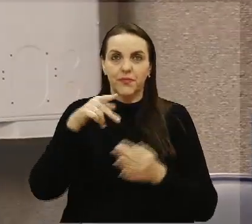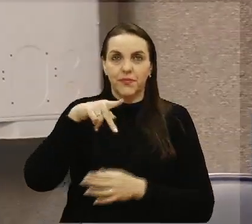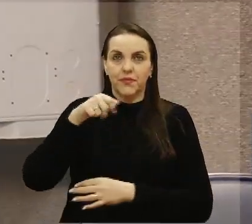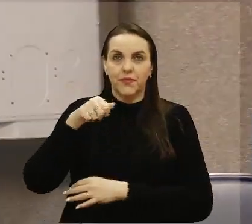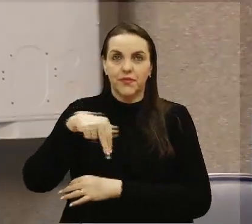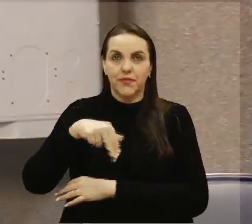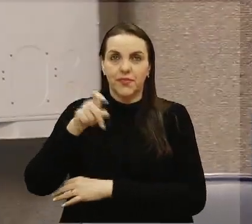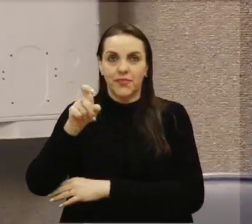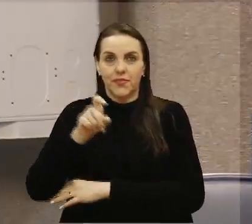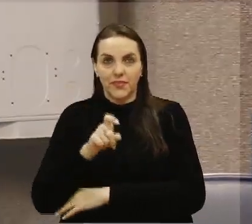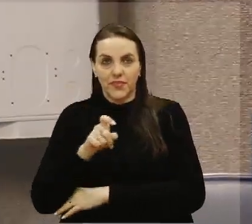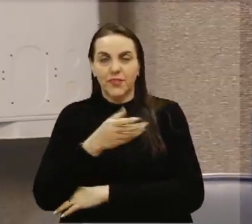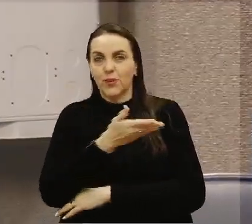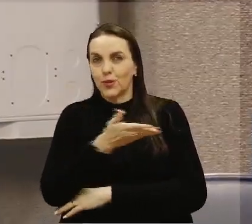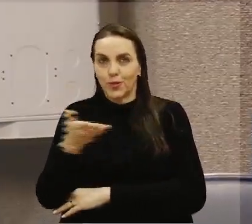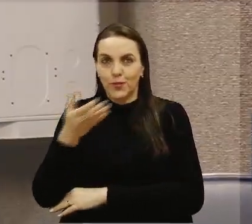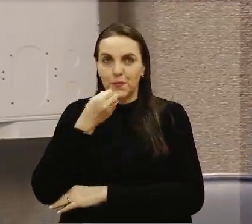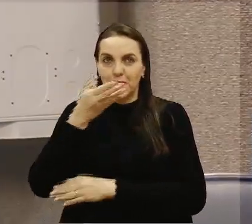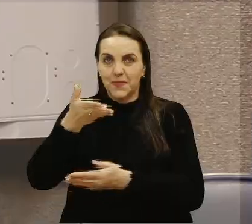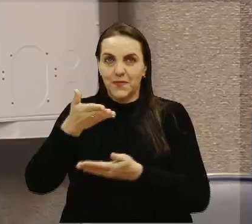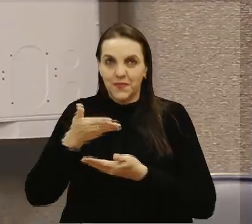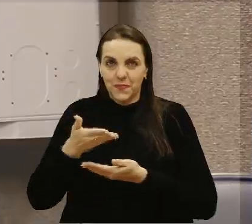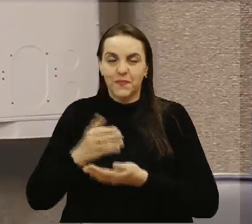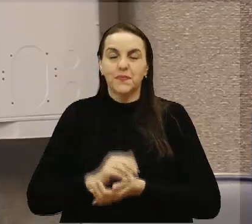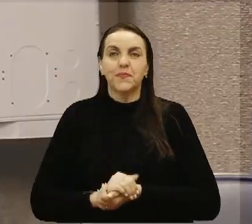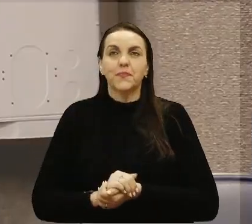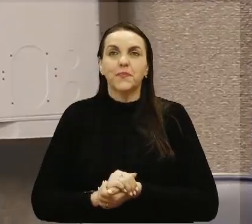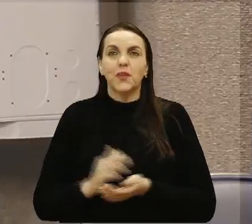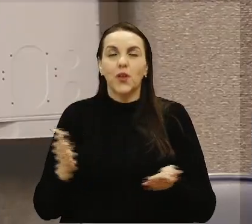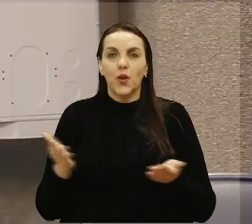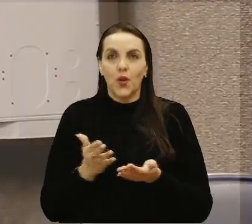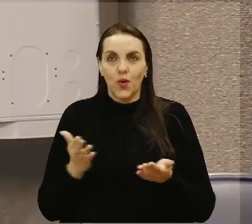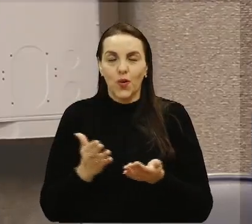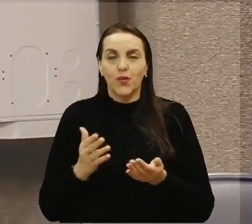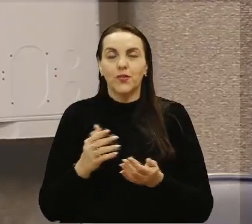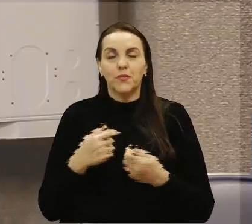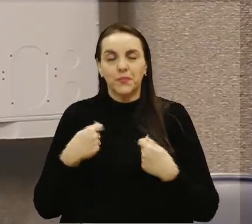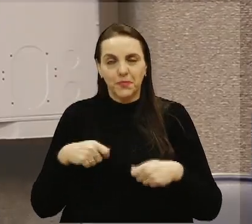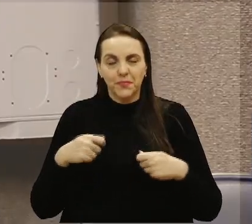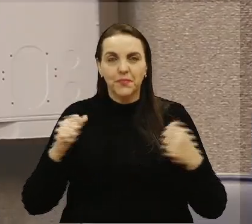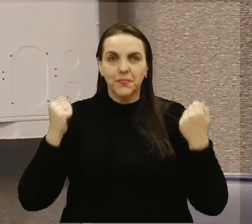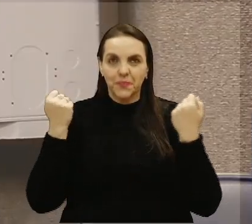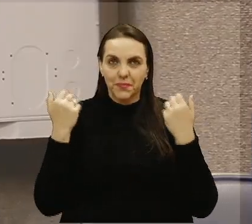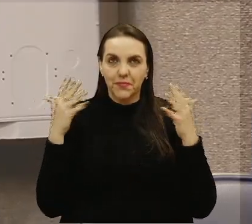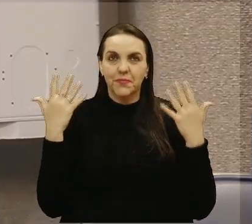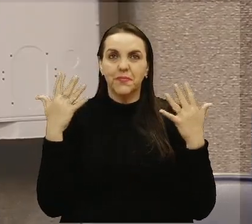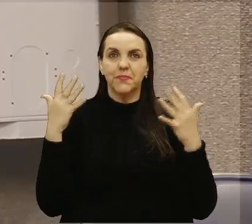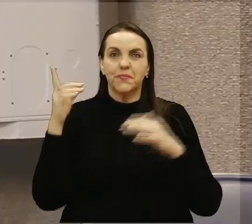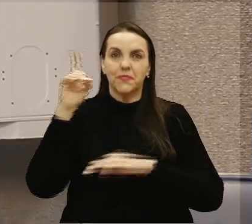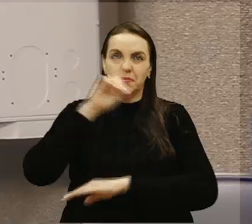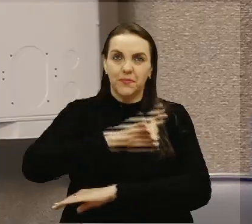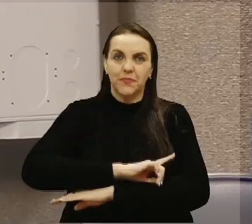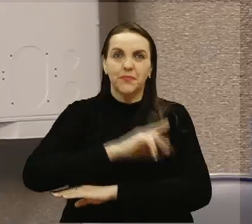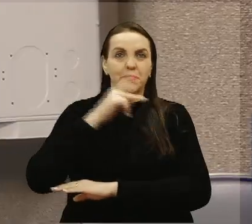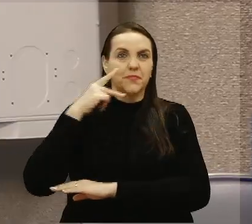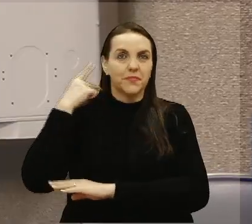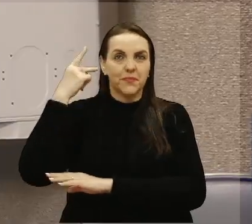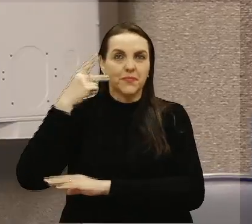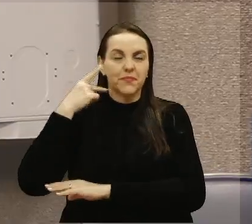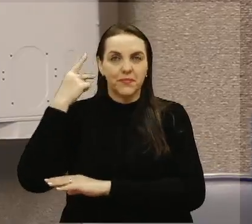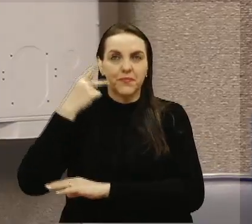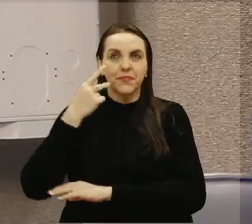peso hoje. Sejam todos bem-vindos. Hoje temos que parabenizar o Dia do Vereador e parabenizando